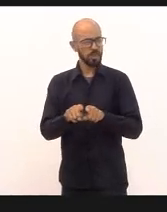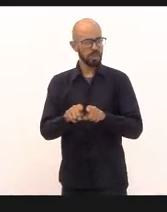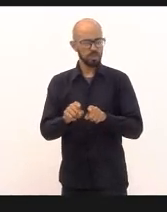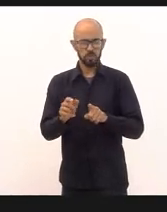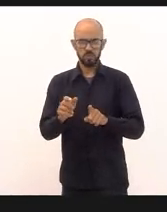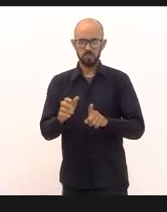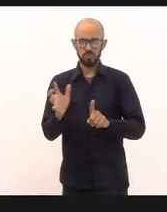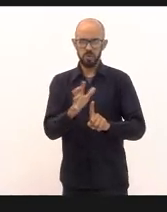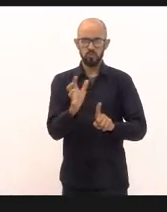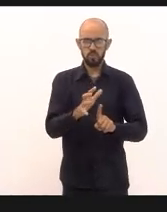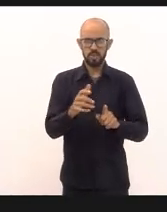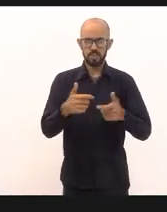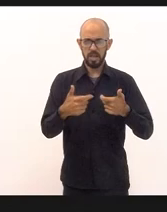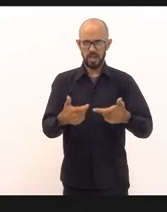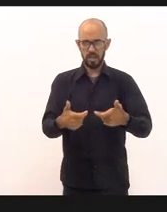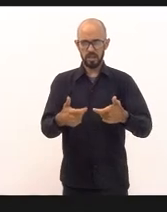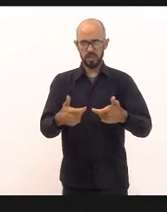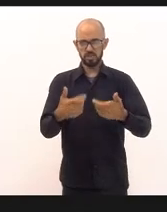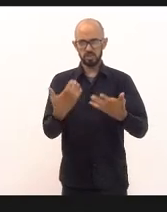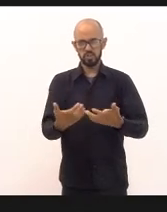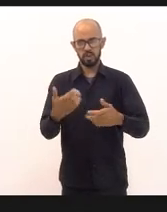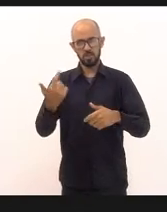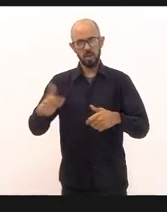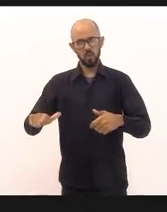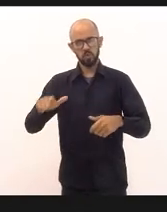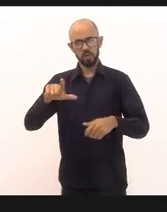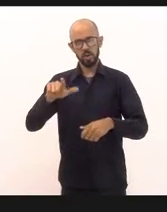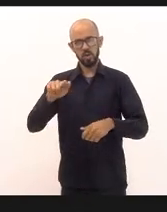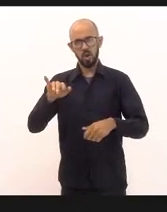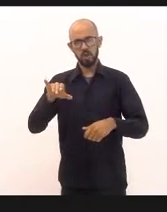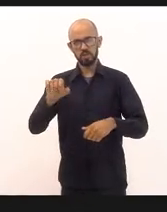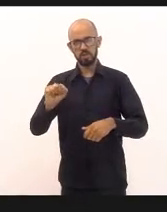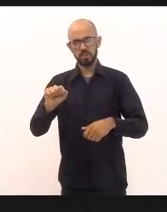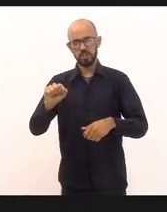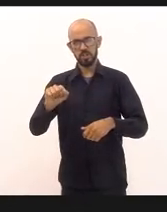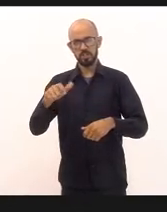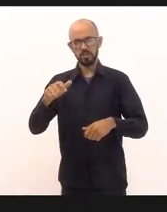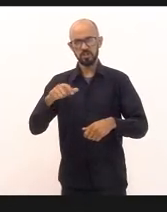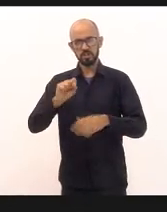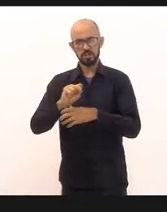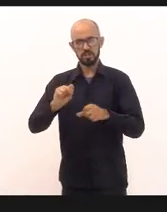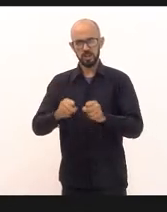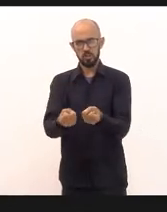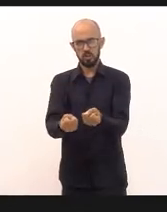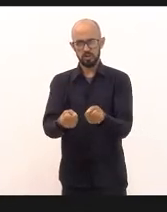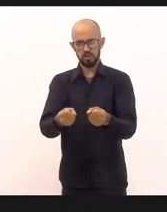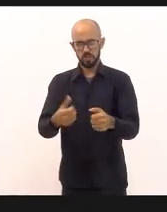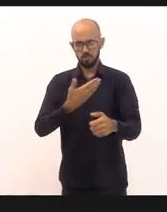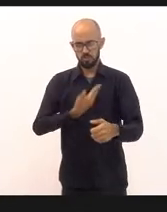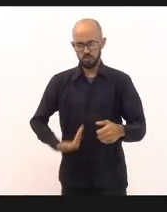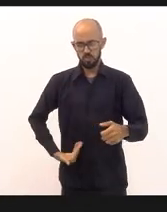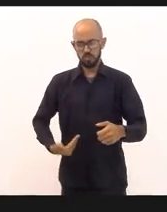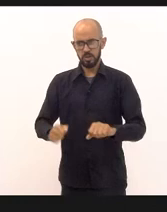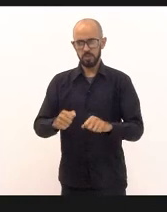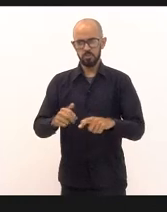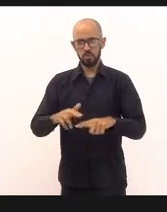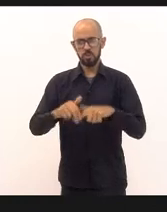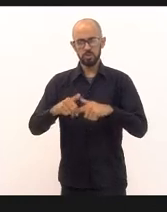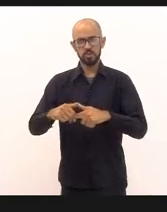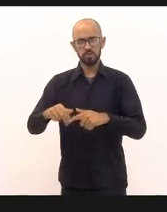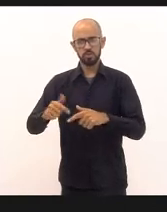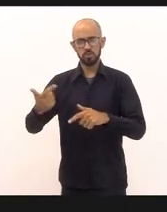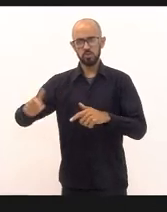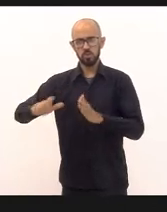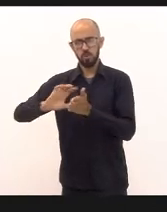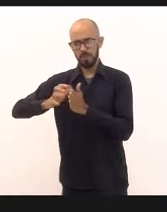uma outra lógica de política de segurança pública. Isso faz com que muitos dos nossos opositores inventem que nós